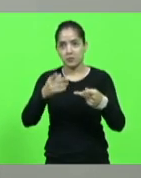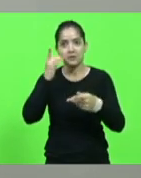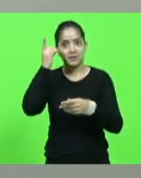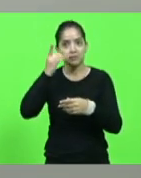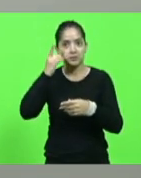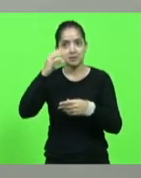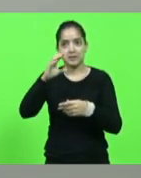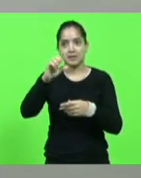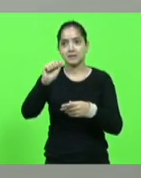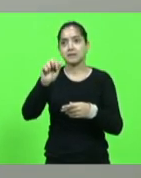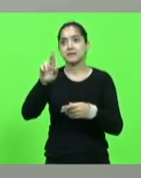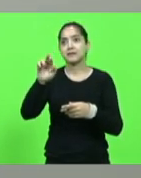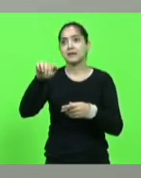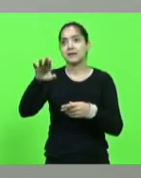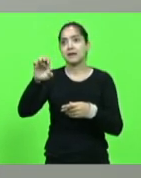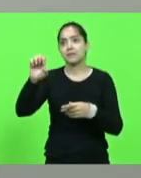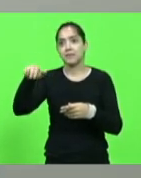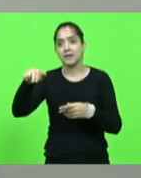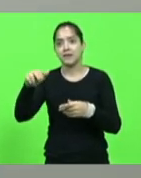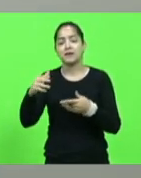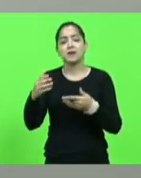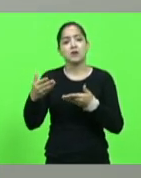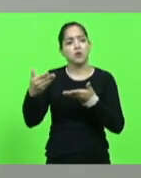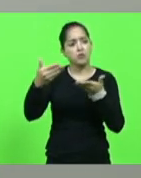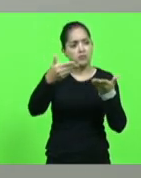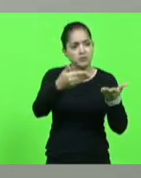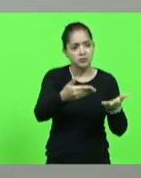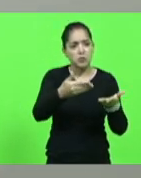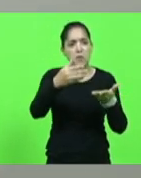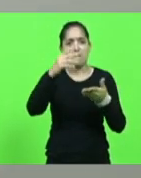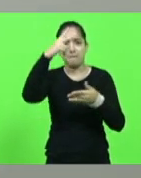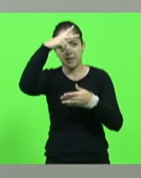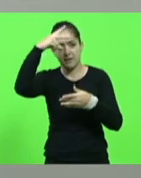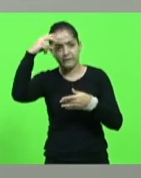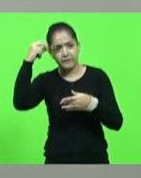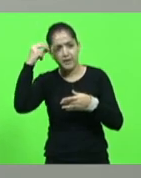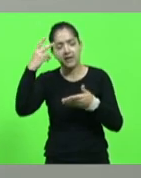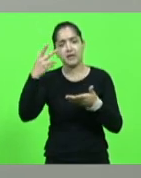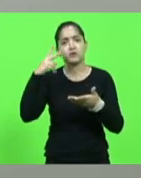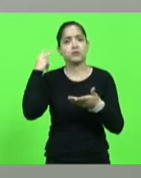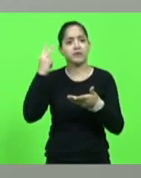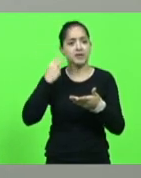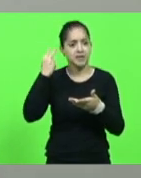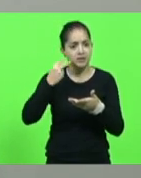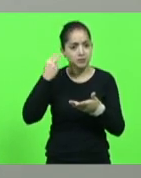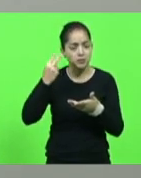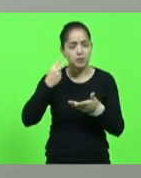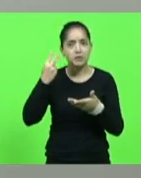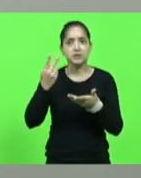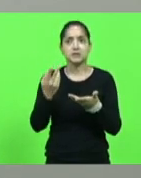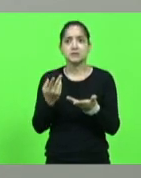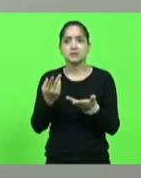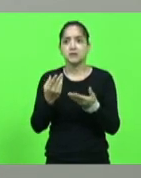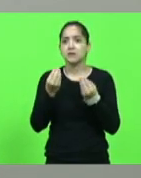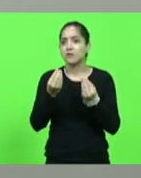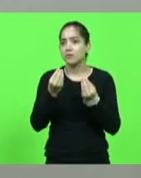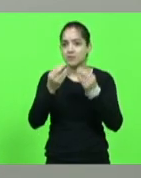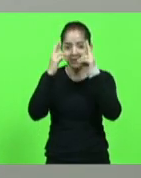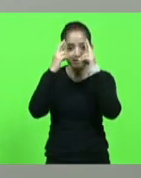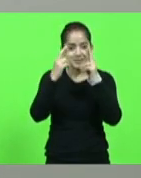e convidou políticos, convidou o prefeito, convidou novamente os vereadores. Isso é um